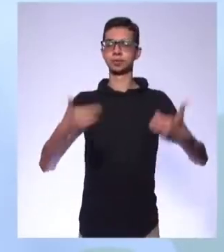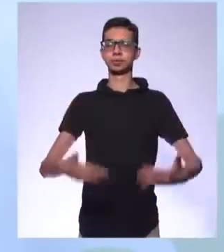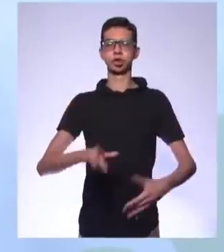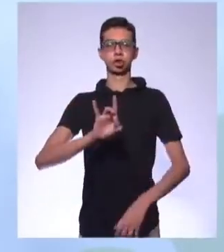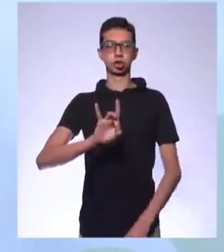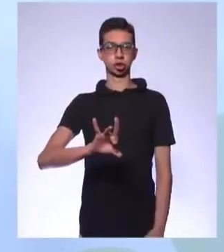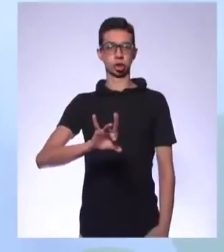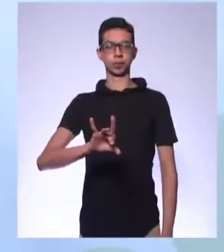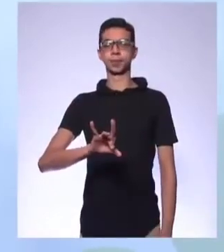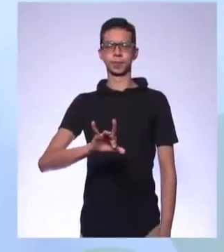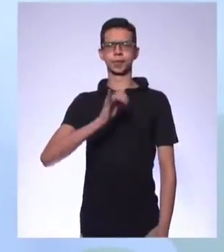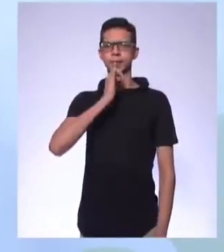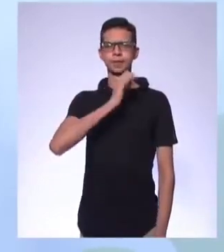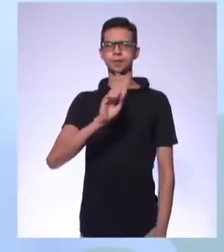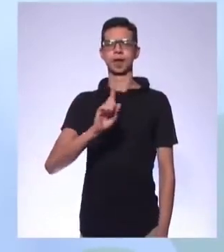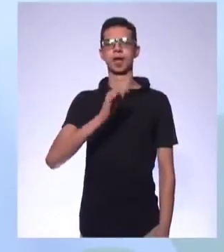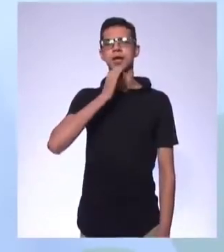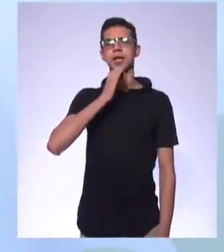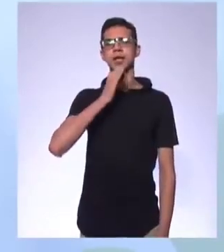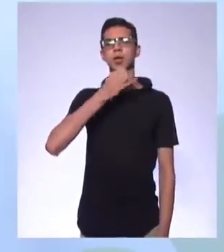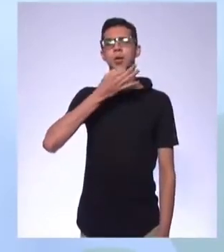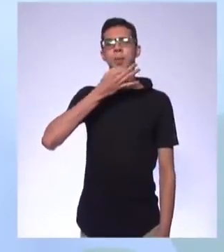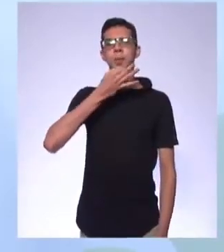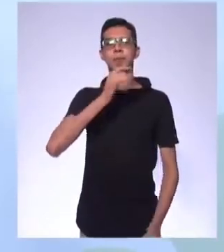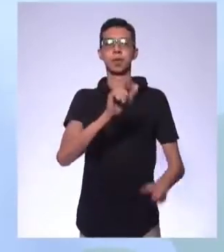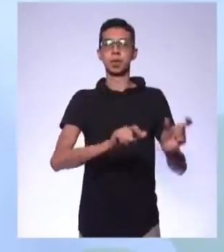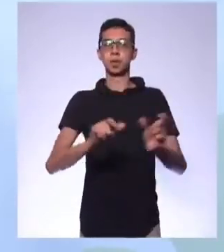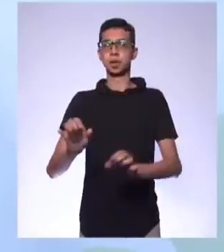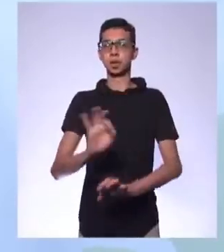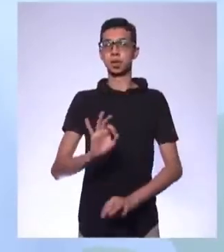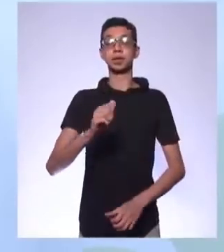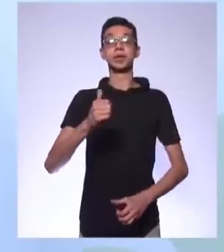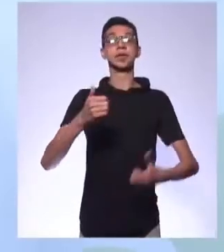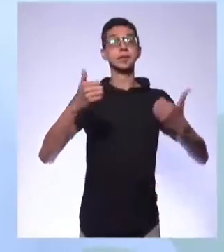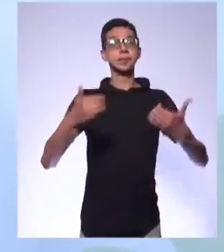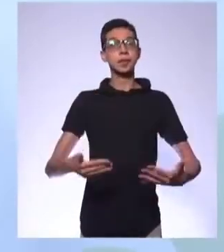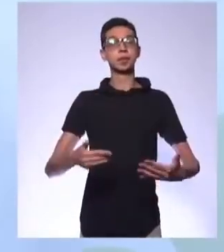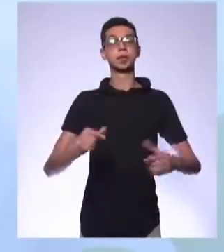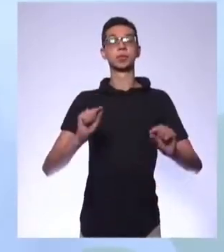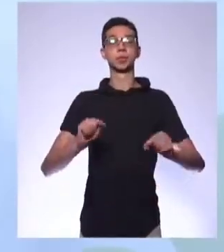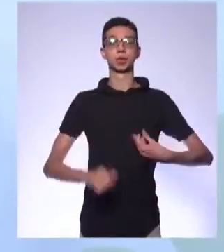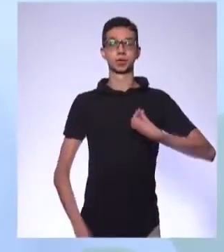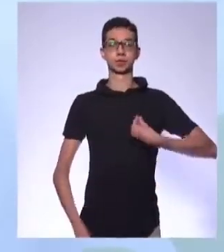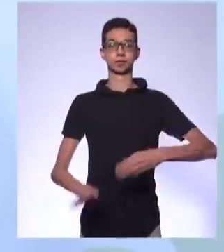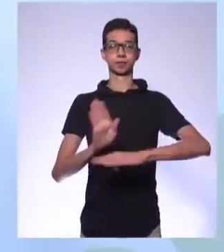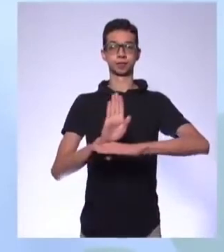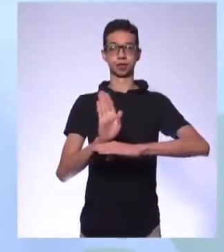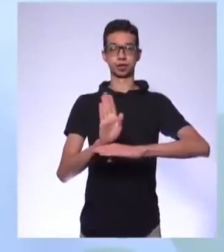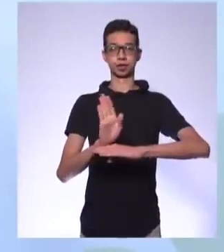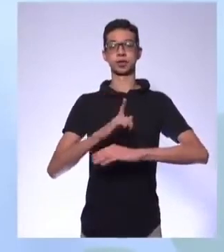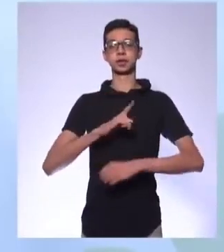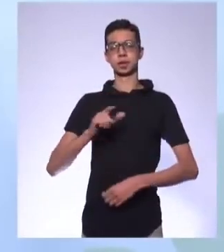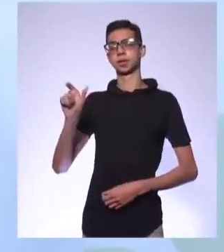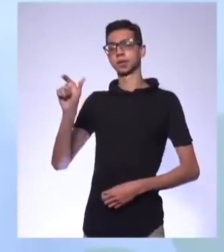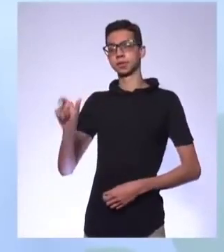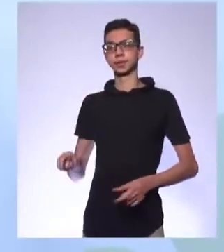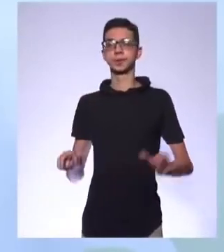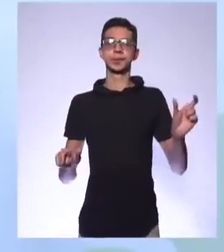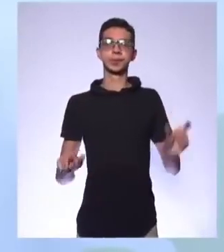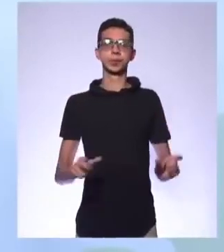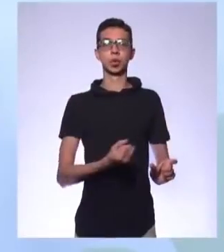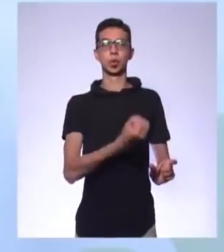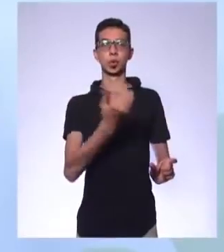vai colocar a opinião pessoal dela, ela vai descrevendo personagens, enredo, como funciona, e muito voltada assim,